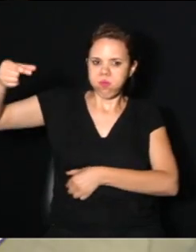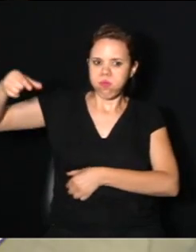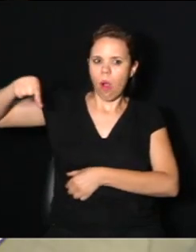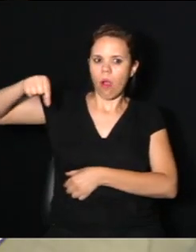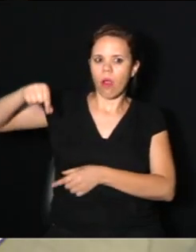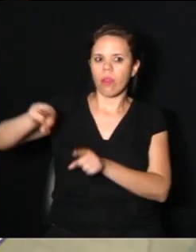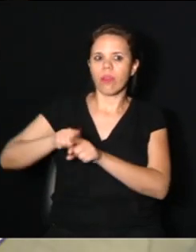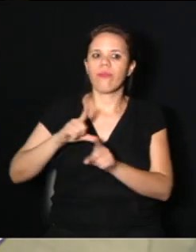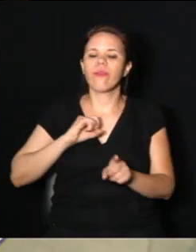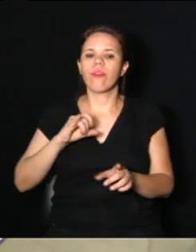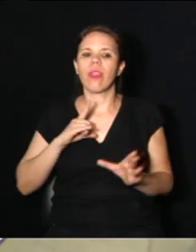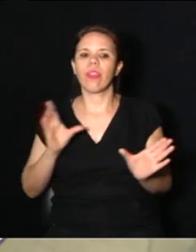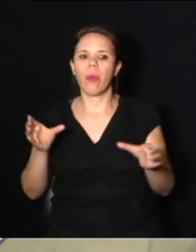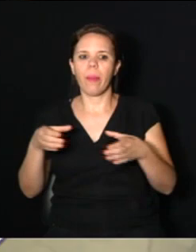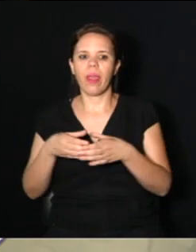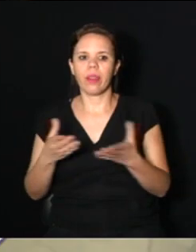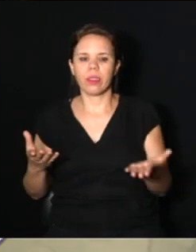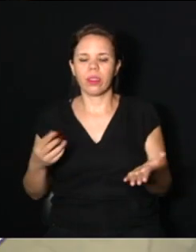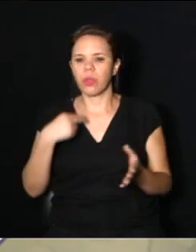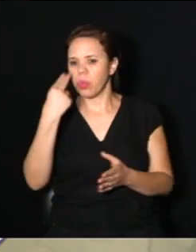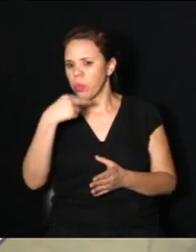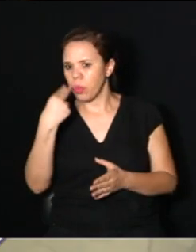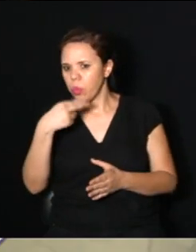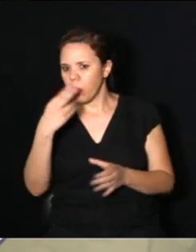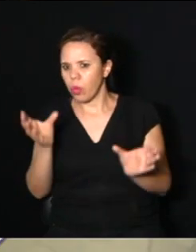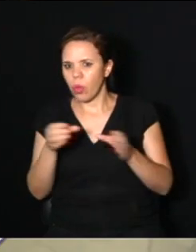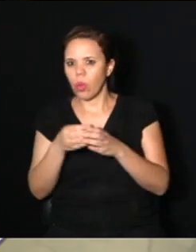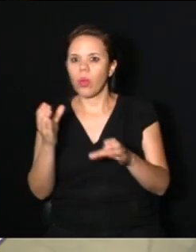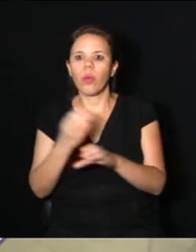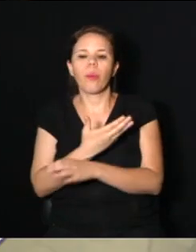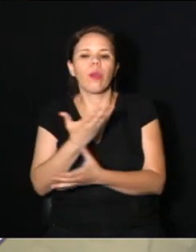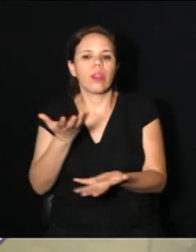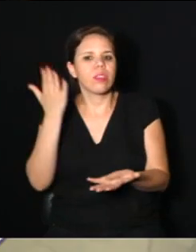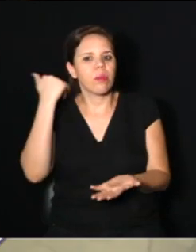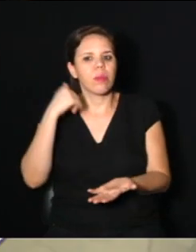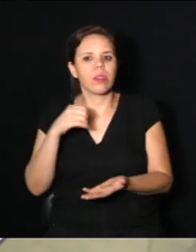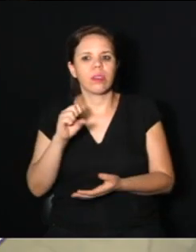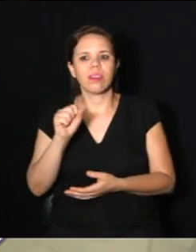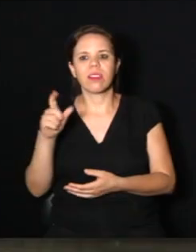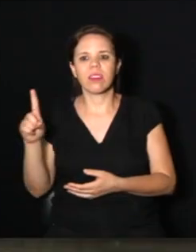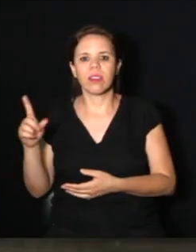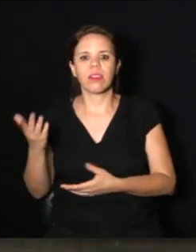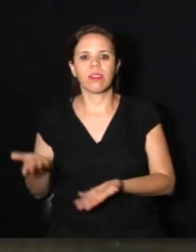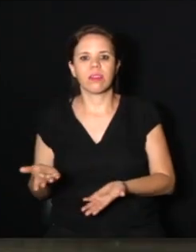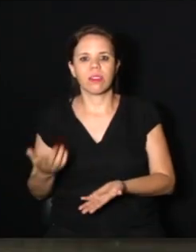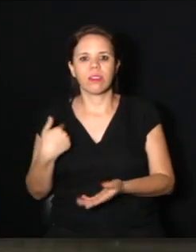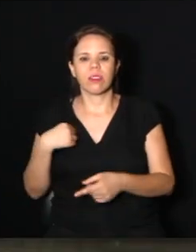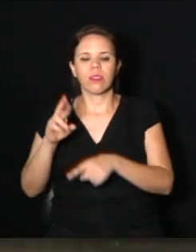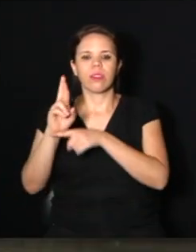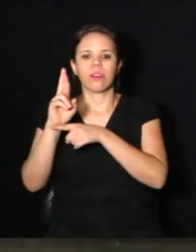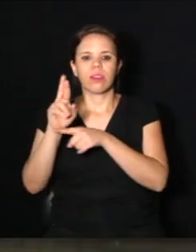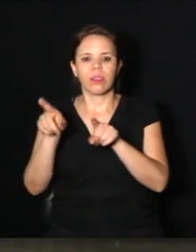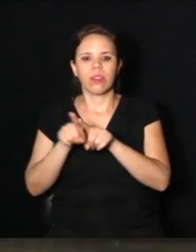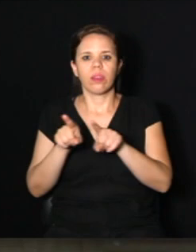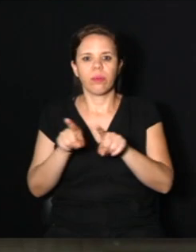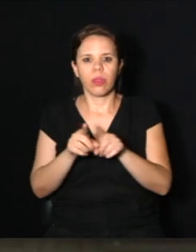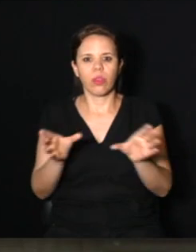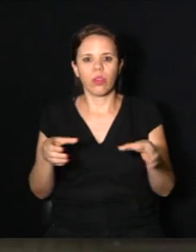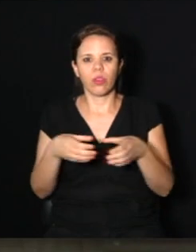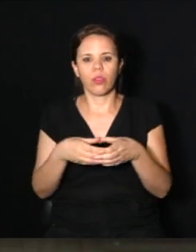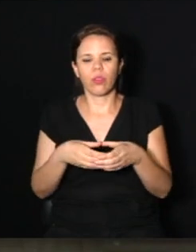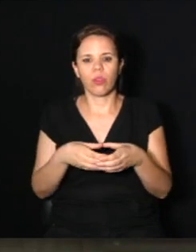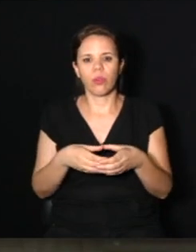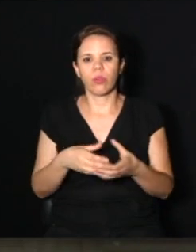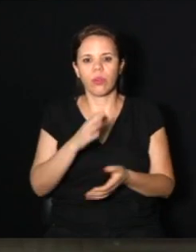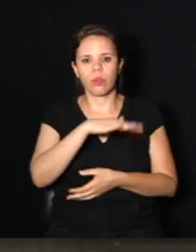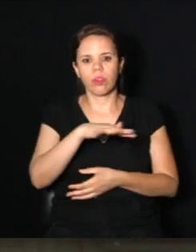se vai ter uma equipe com nutricionista, uma equipe completa do SAD. E represento também a Pastoral da Criança, né, que